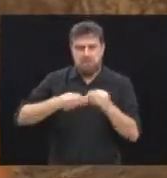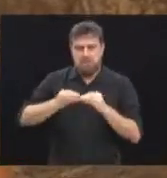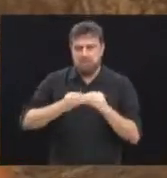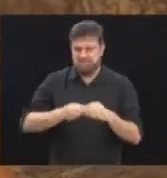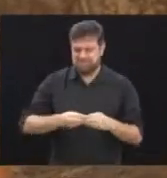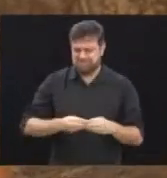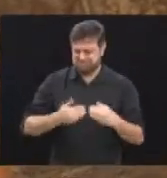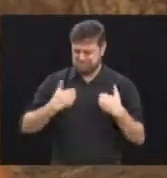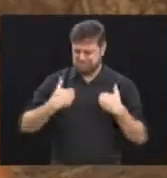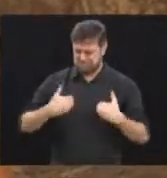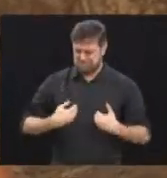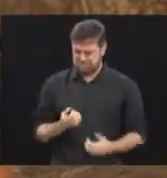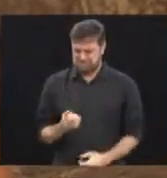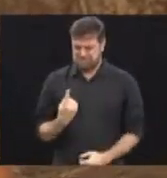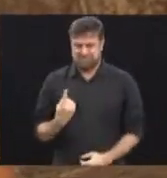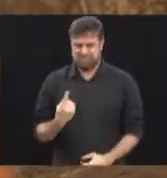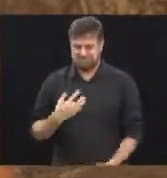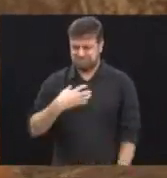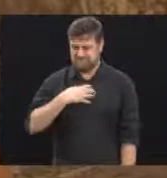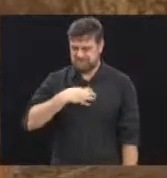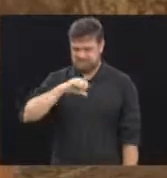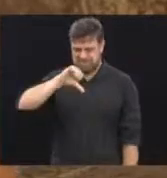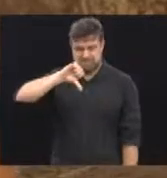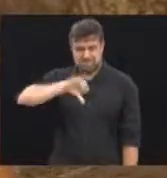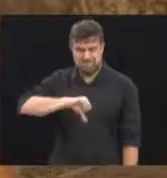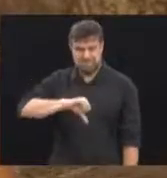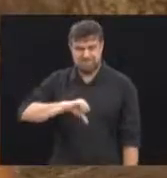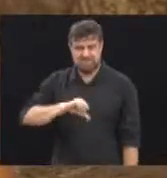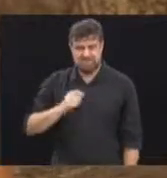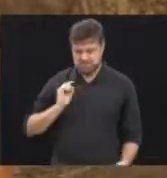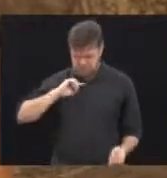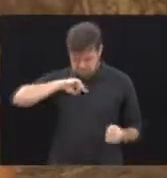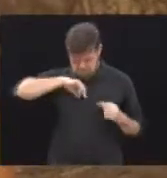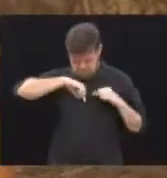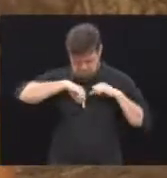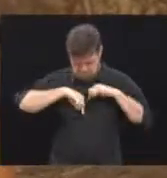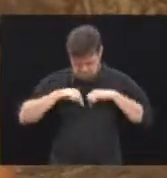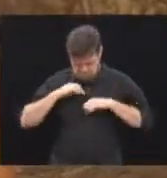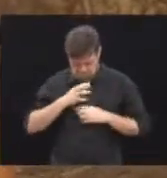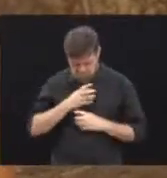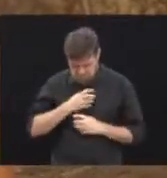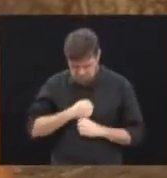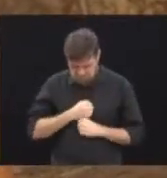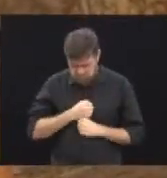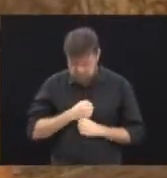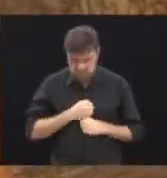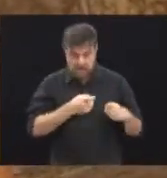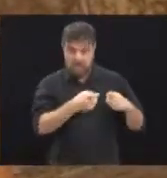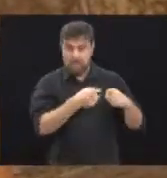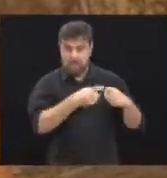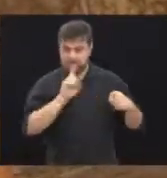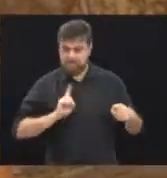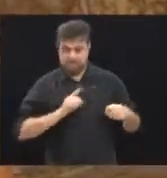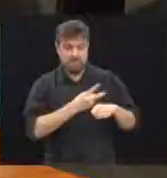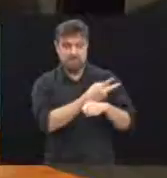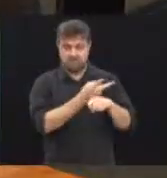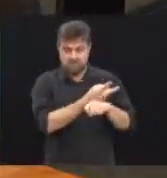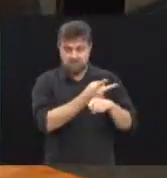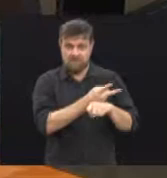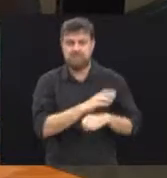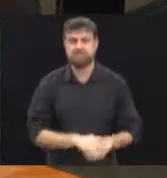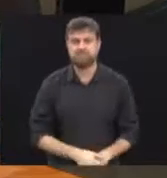estava me sentindo bem. Estava até com depressão. Aí resolvi procurar ajuda, procurei um